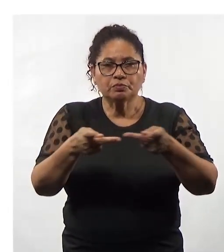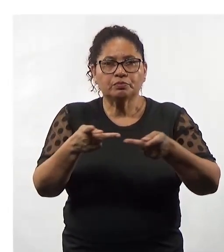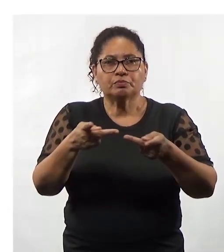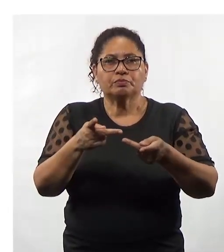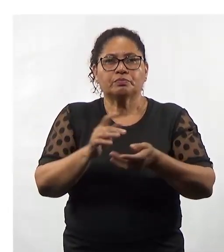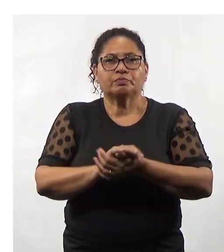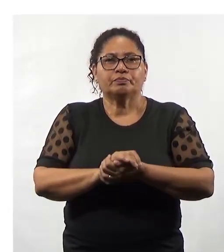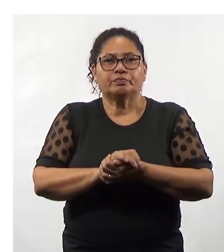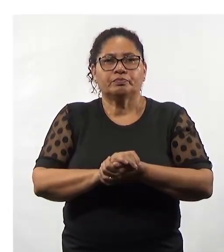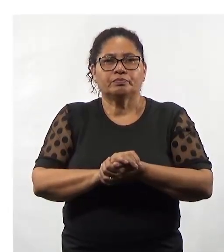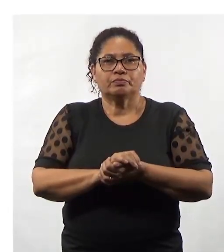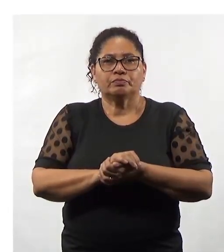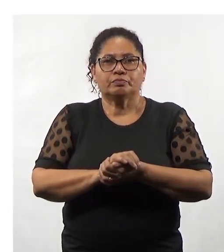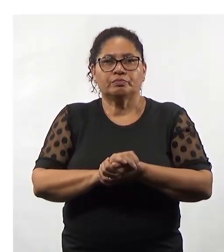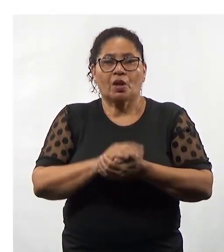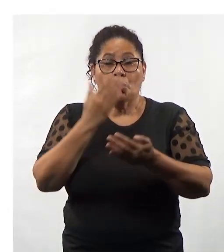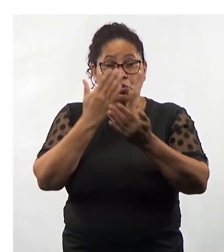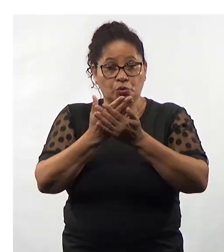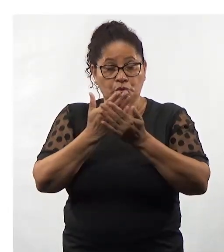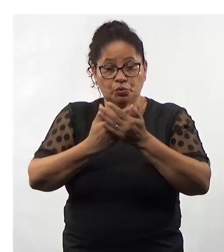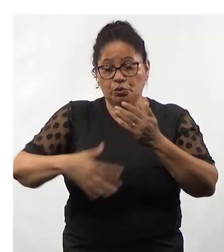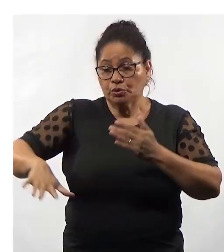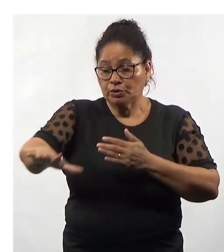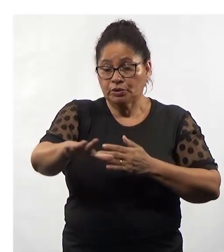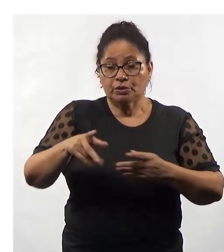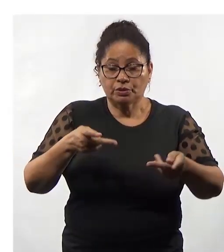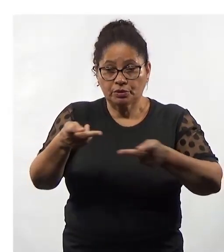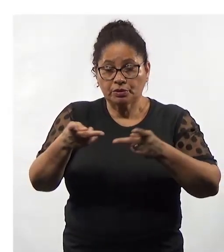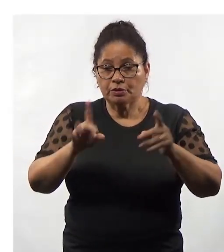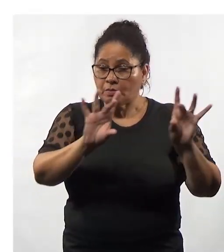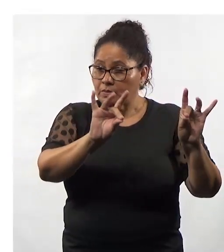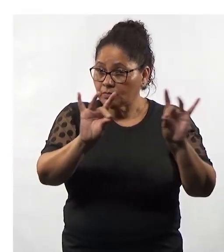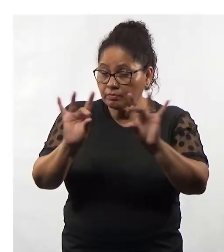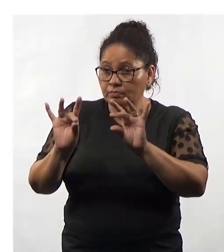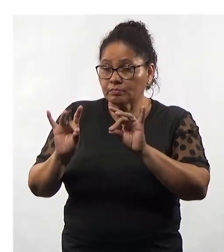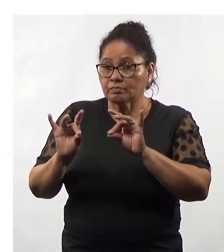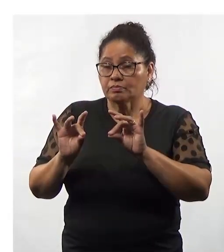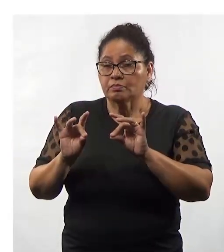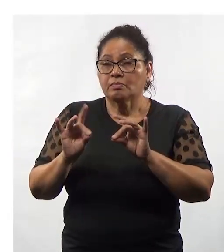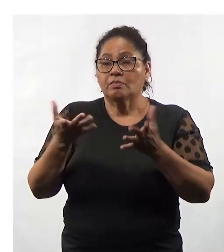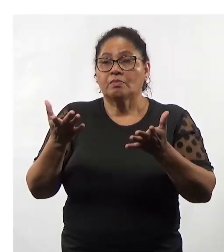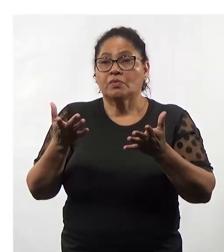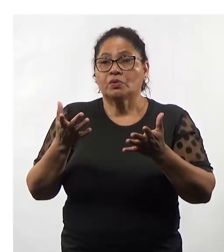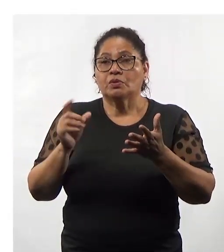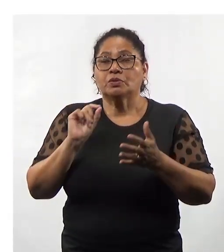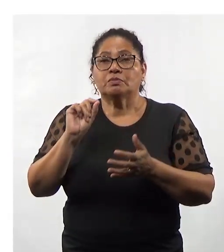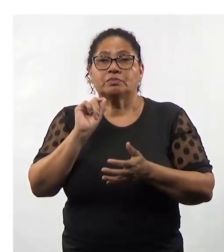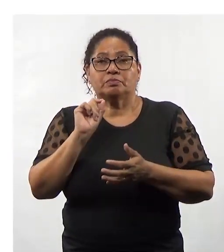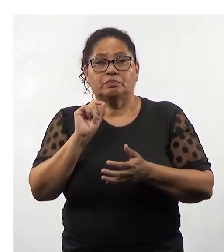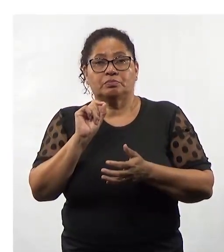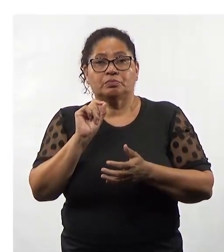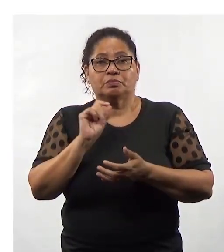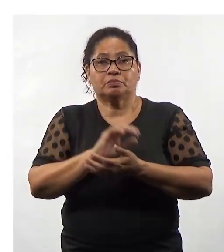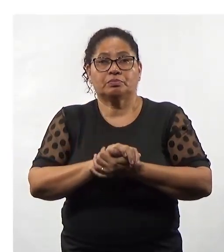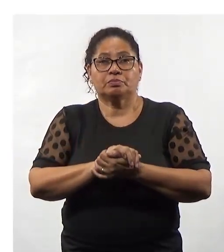projetistas vão chamar de estudantes da área de projeto, especialistas, né? Vão chamar aí de...